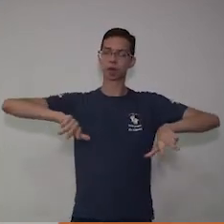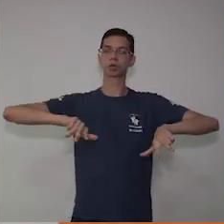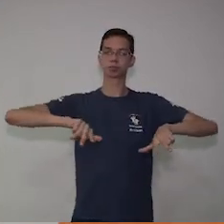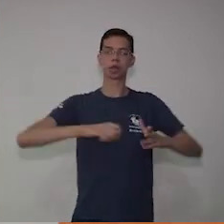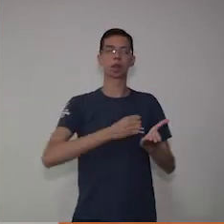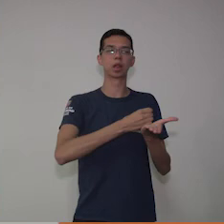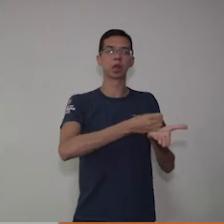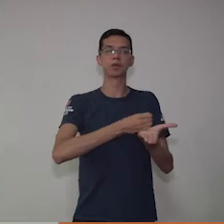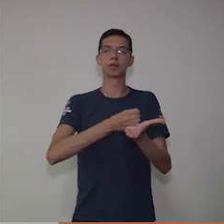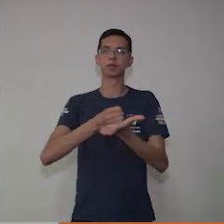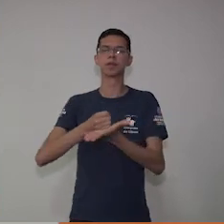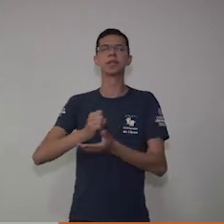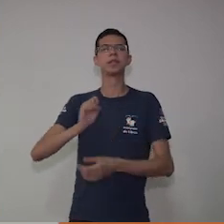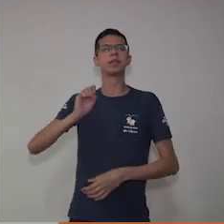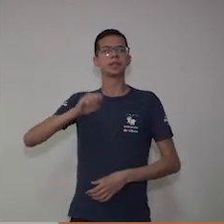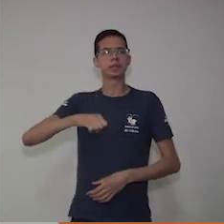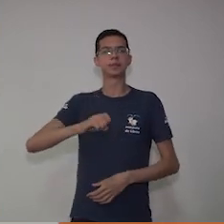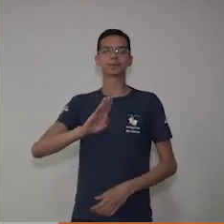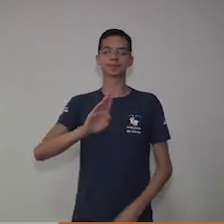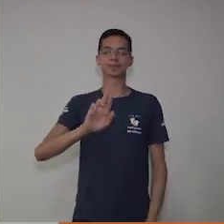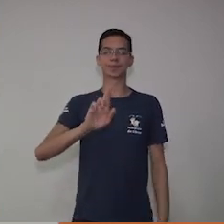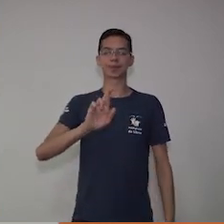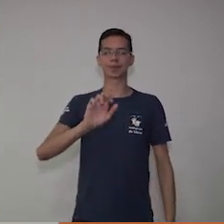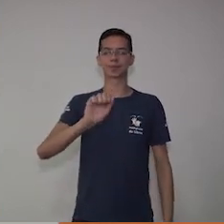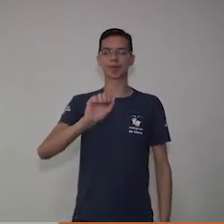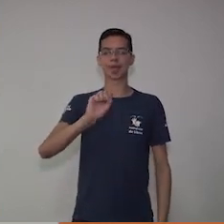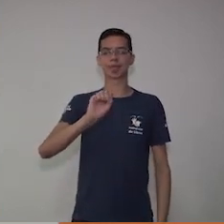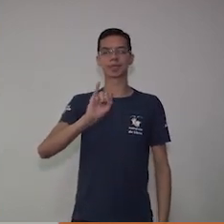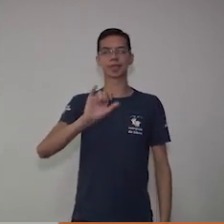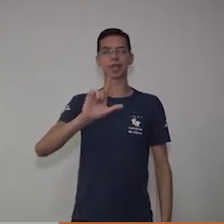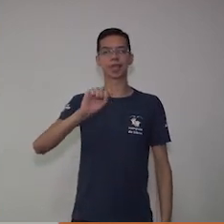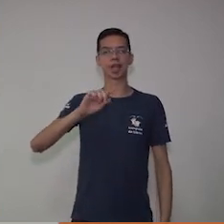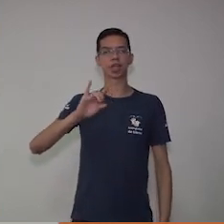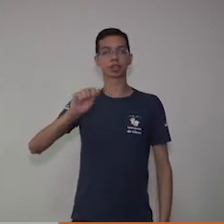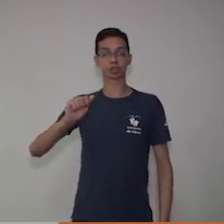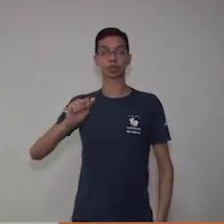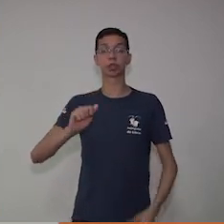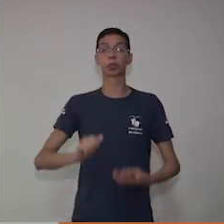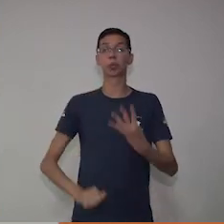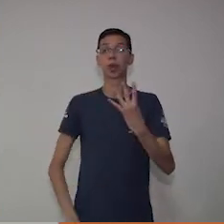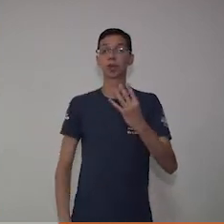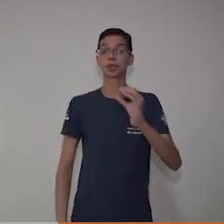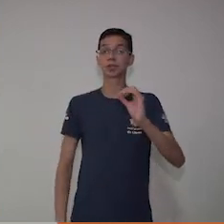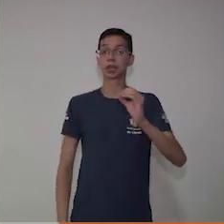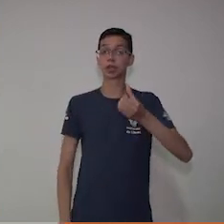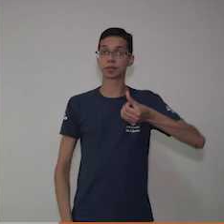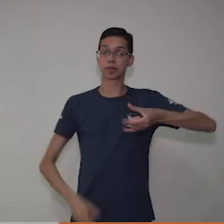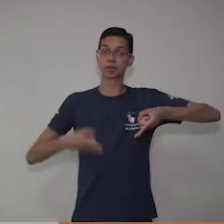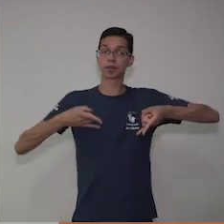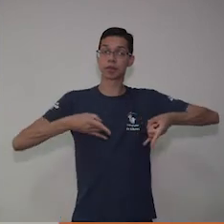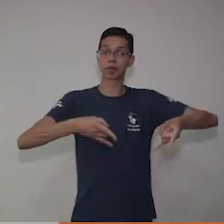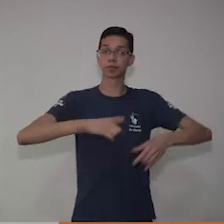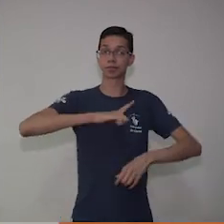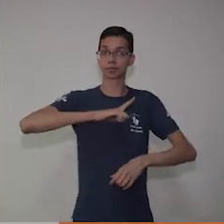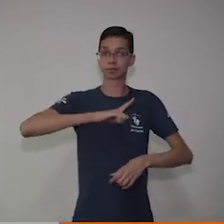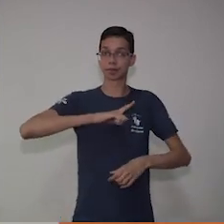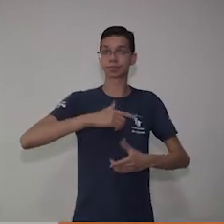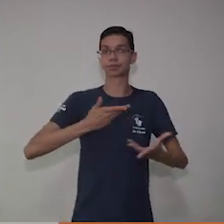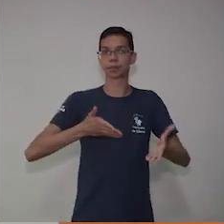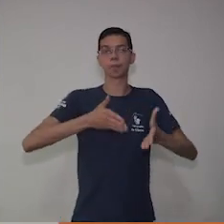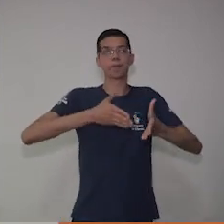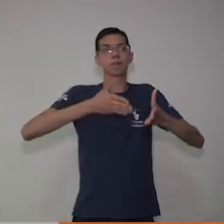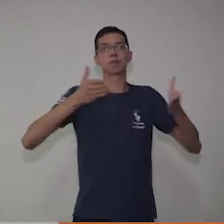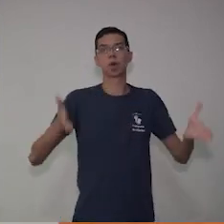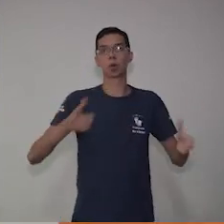por ser um grande hospital, o maior nosso da Prefeitura, 406 leitos, ali, e pelas condições excepcionais que nós